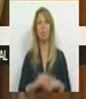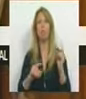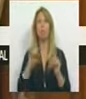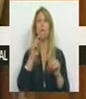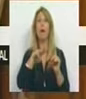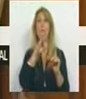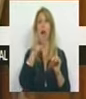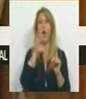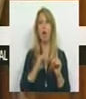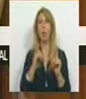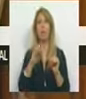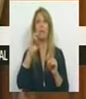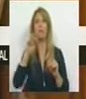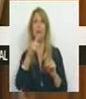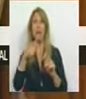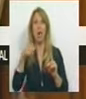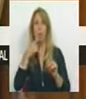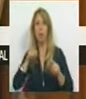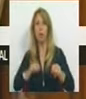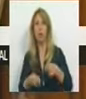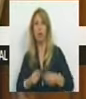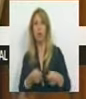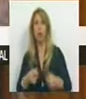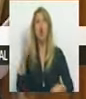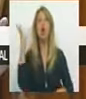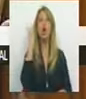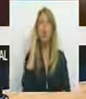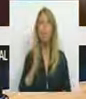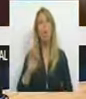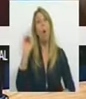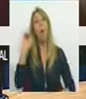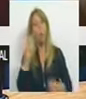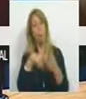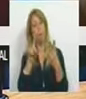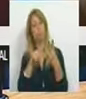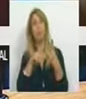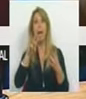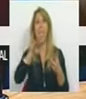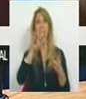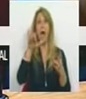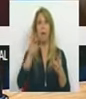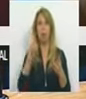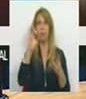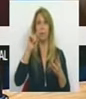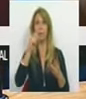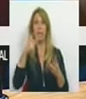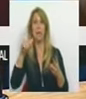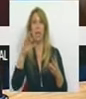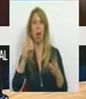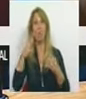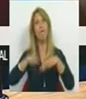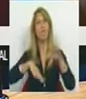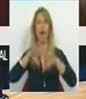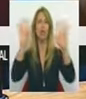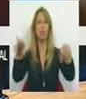de números; ou Mário Centeno, o fazedor de milagres. Não há outra hipótese, Sr. Ministro.